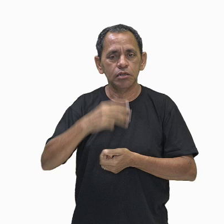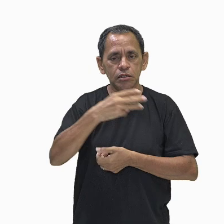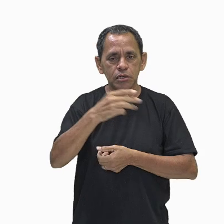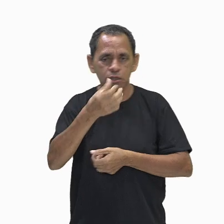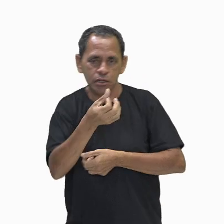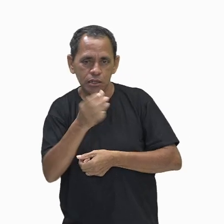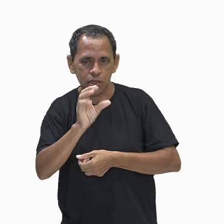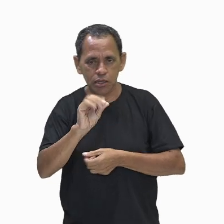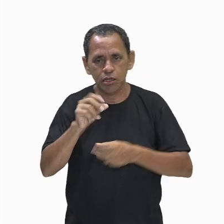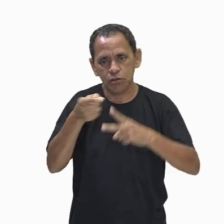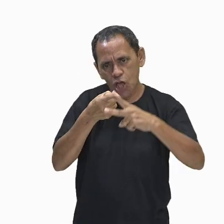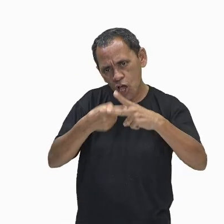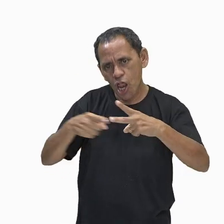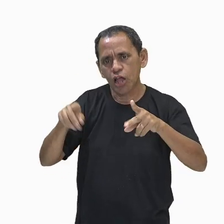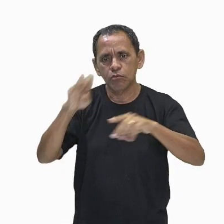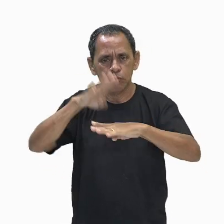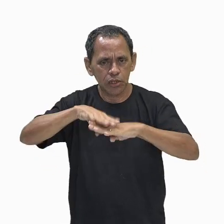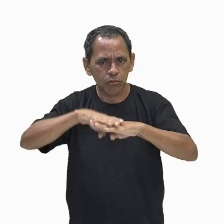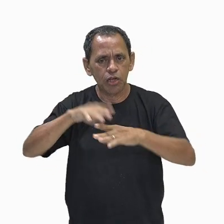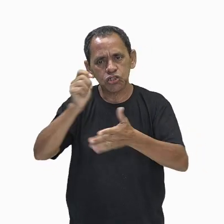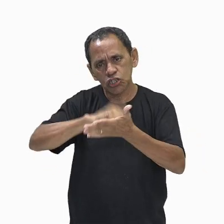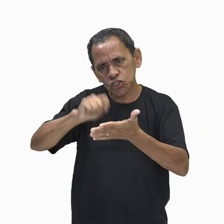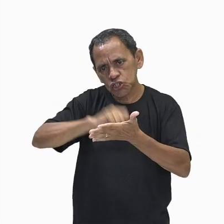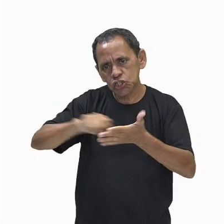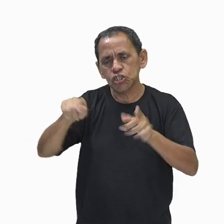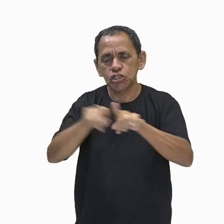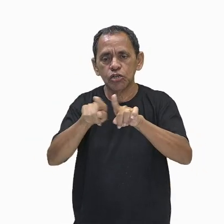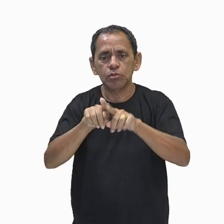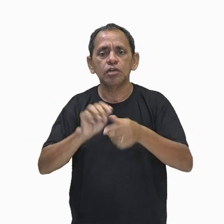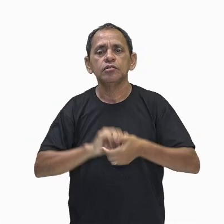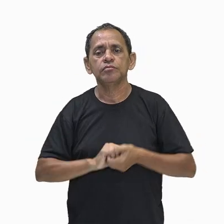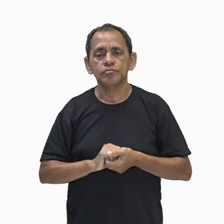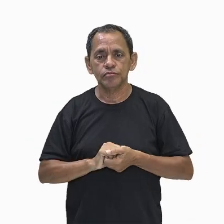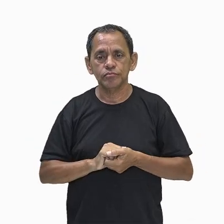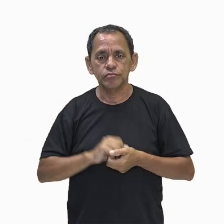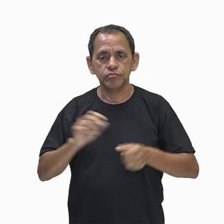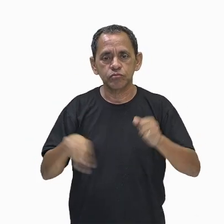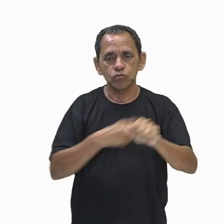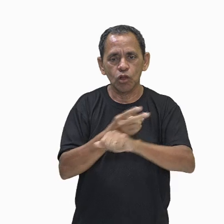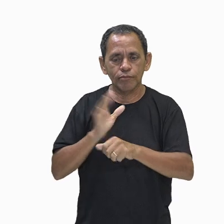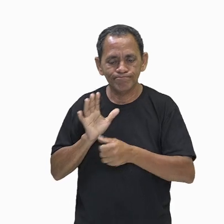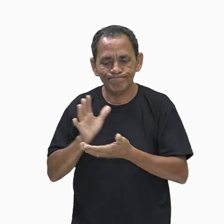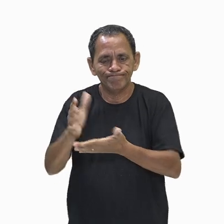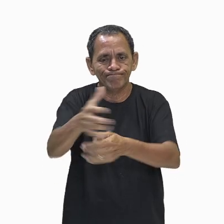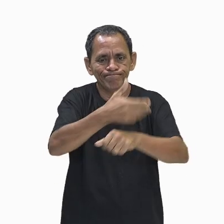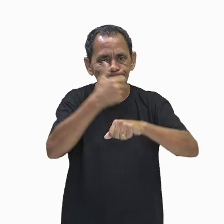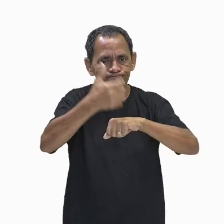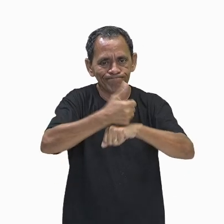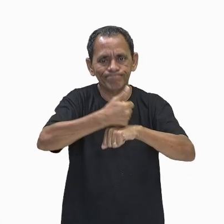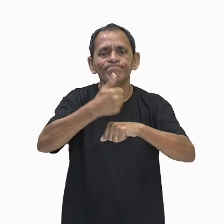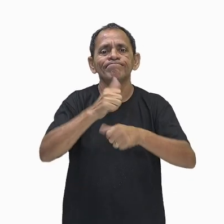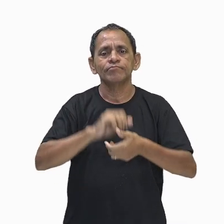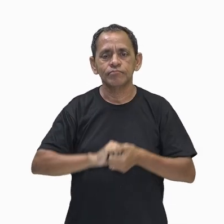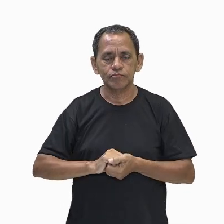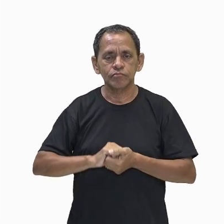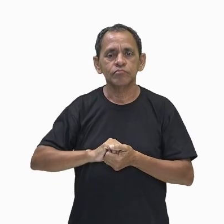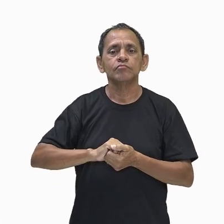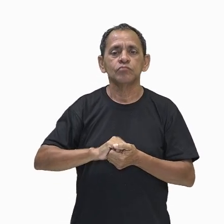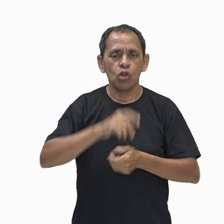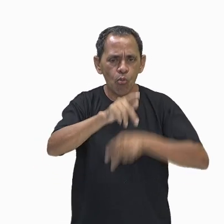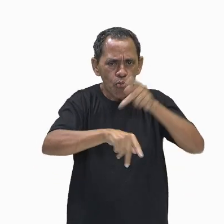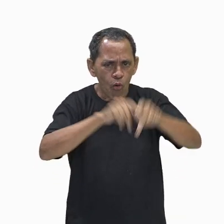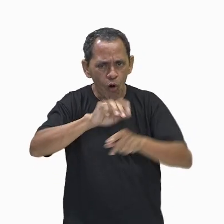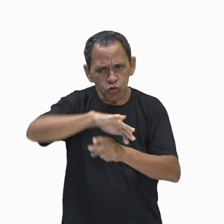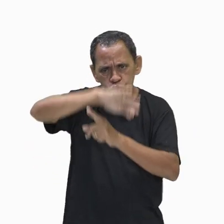da matemática e da escrita. Depois foram dominados pelos Guti, povos originários dos Montes Zagros,